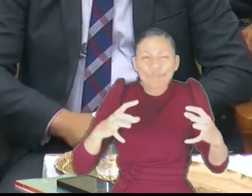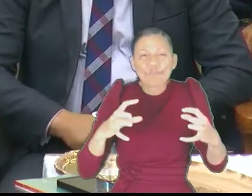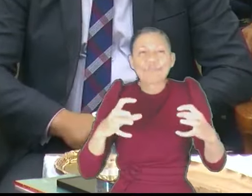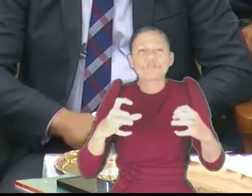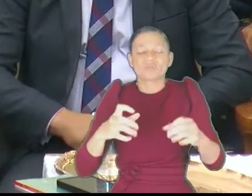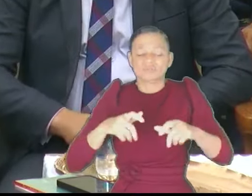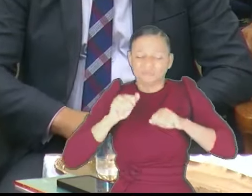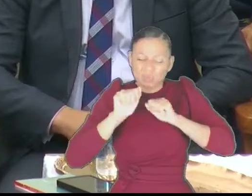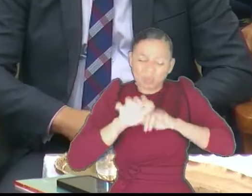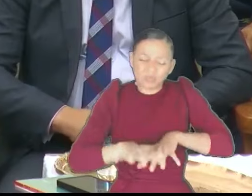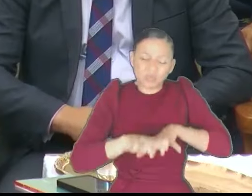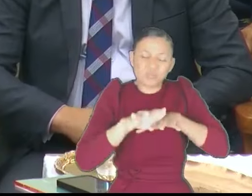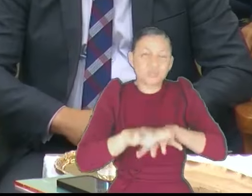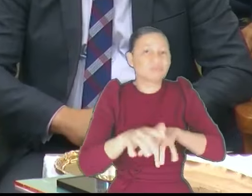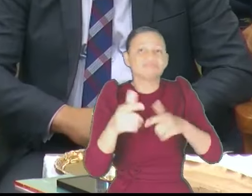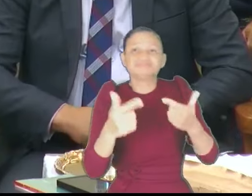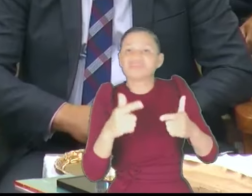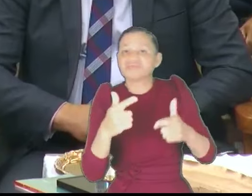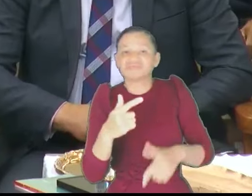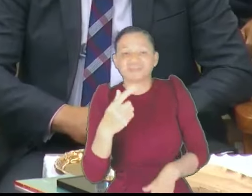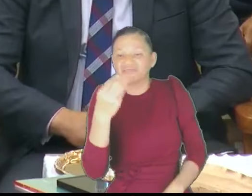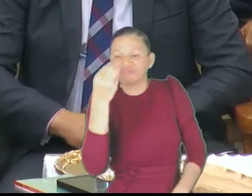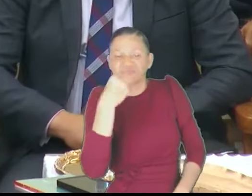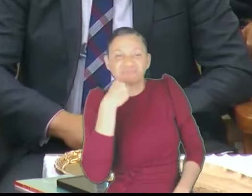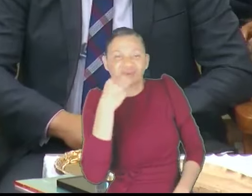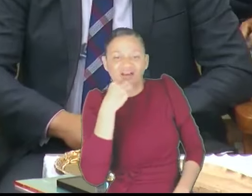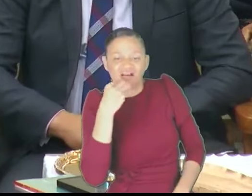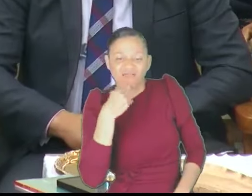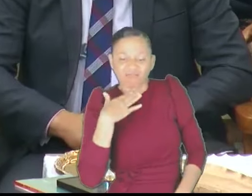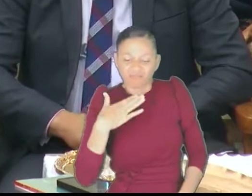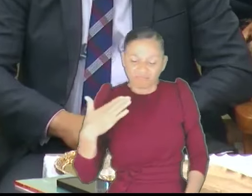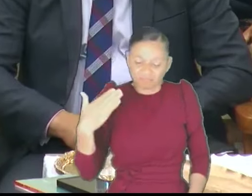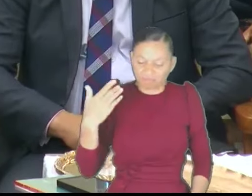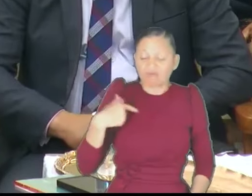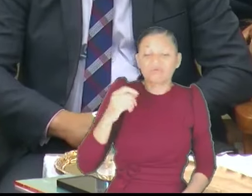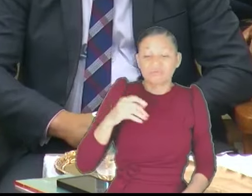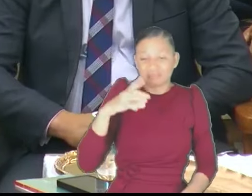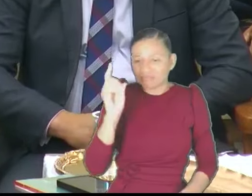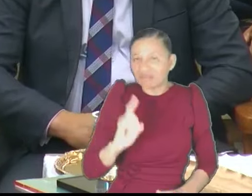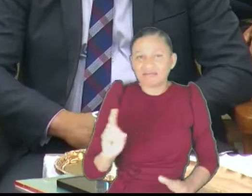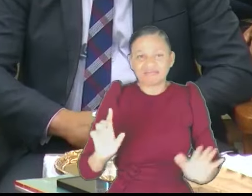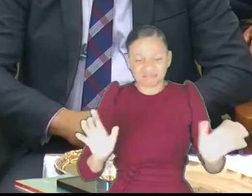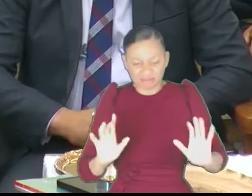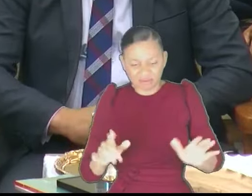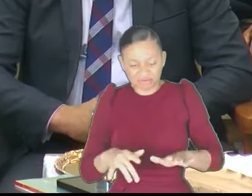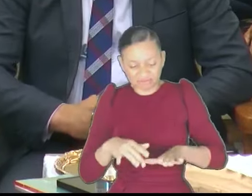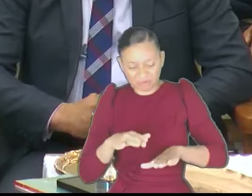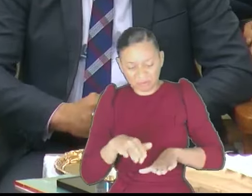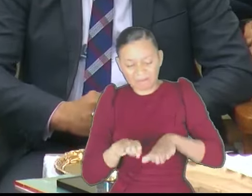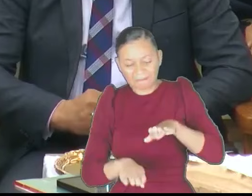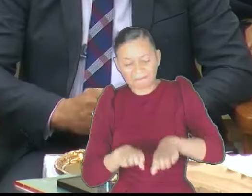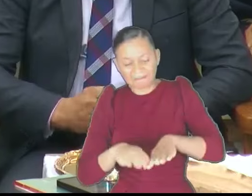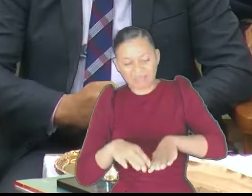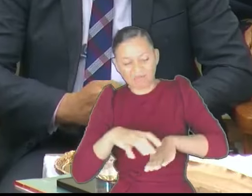fraco, nenhum inválido, nem os pés incharam. Hoje a gente está no ar-condicionado com o pé